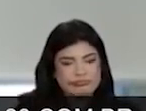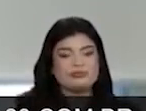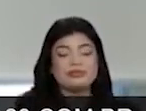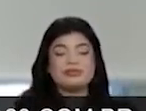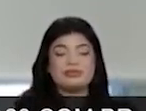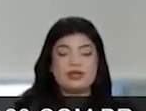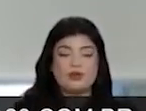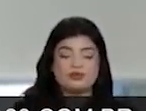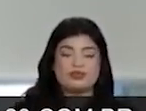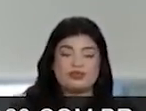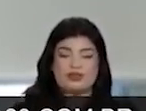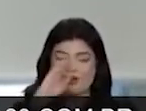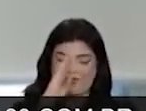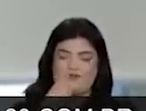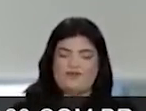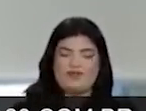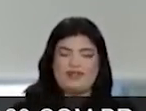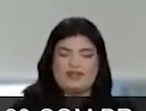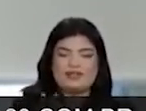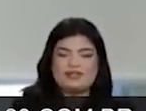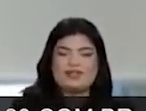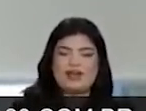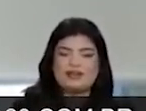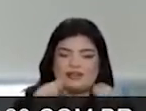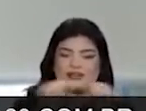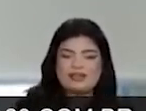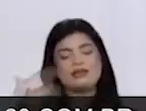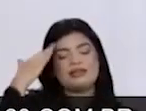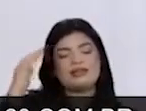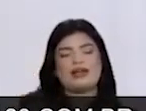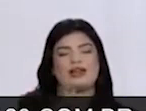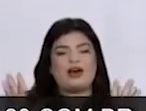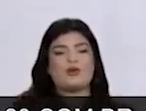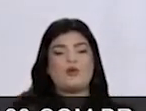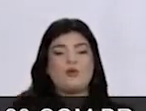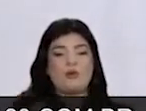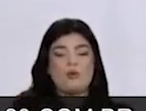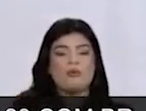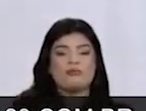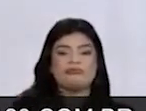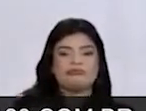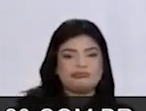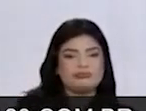vai ter muito mais confiança de seguir aquela previsão, ou pelo menos entender como que ela foi feita, para daí